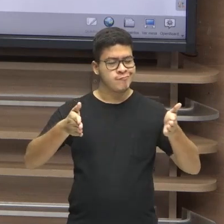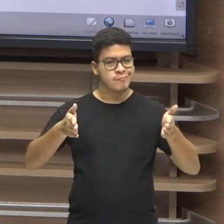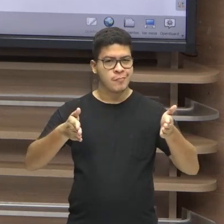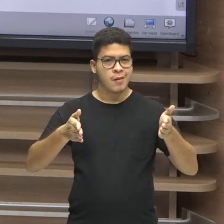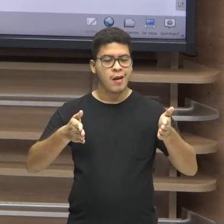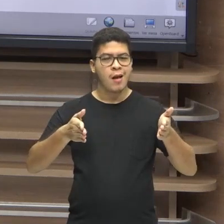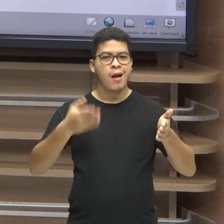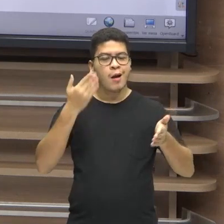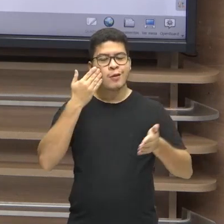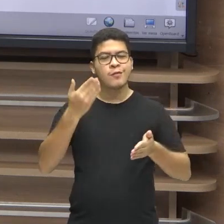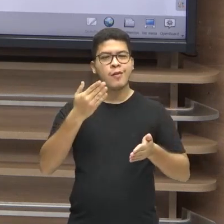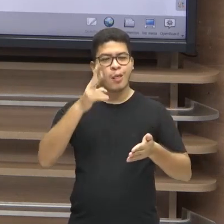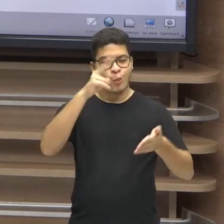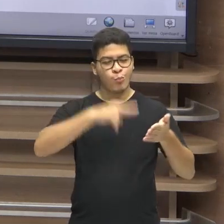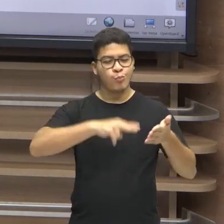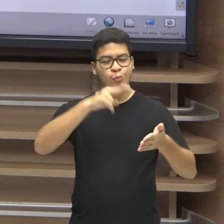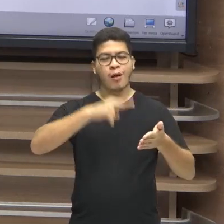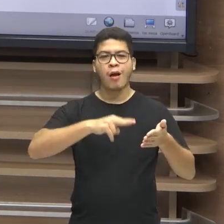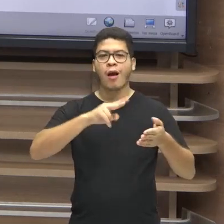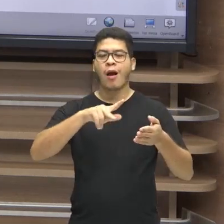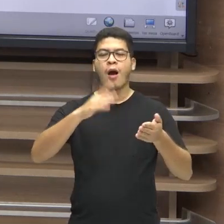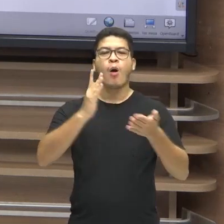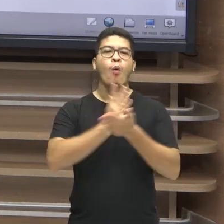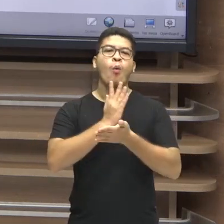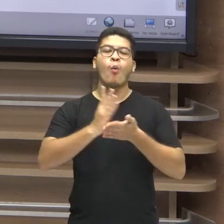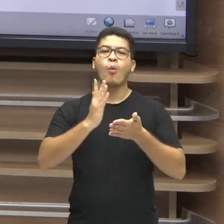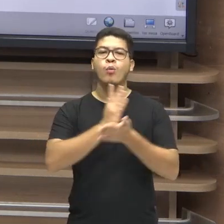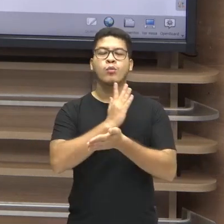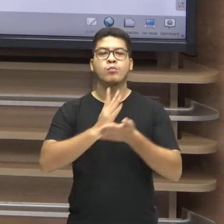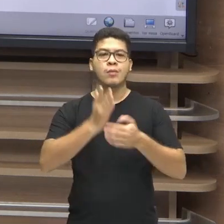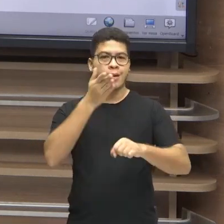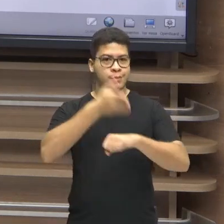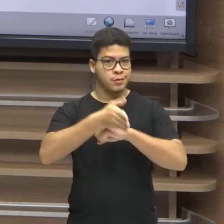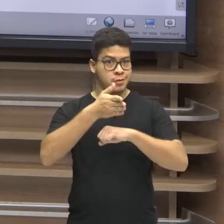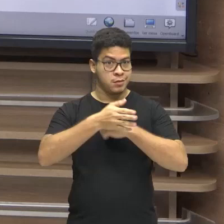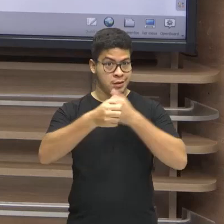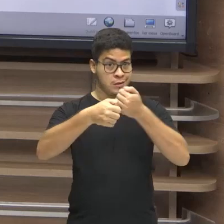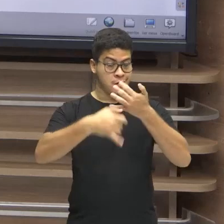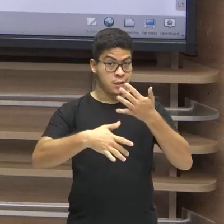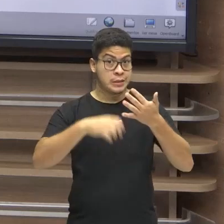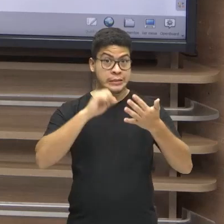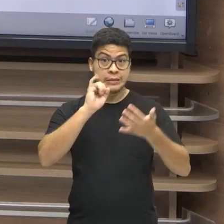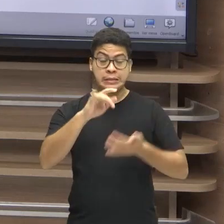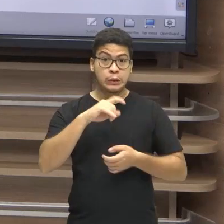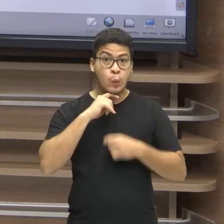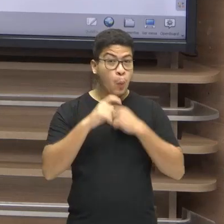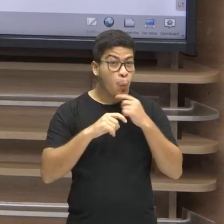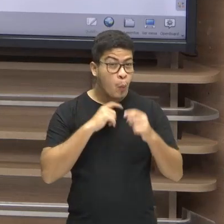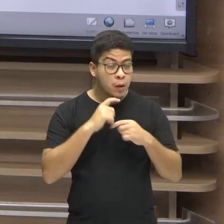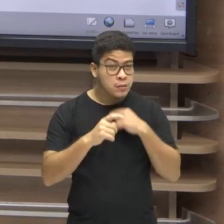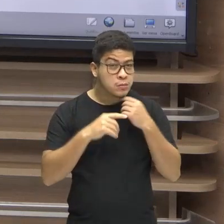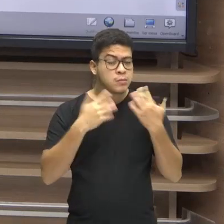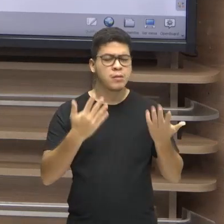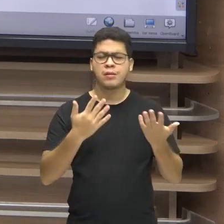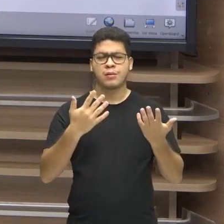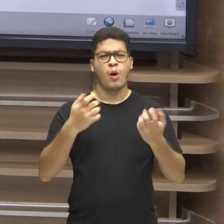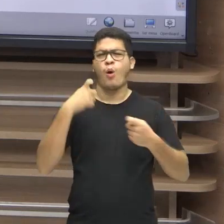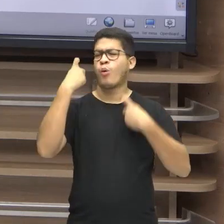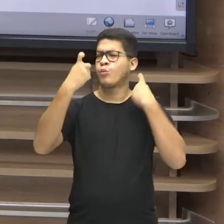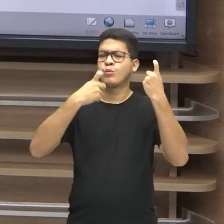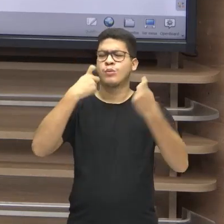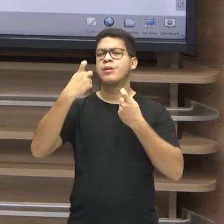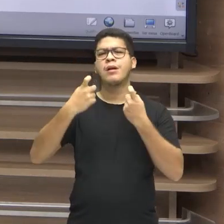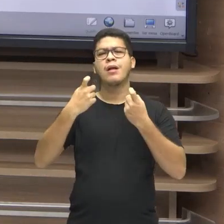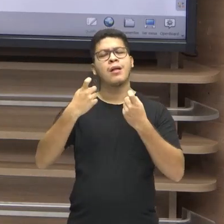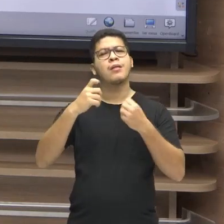algumas participações, em seguida a gente vai fazer a correção. Se você ainda ficou com dúvida, tá? Não te preocupa, daqui a pouco a gente